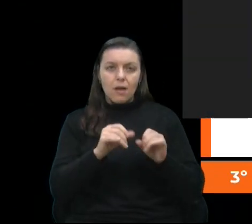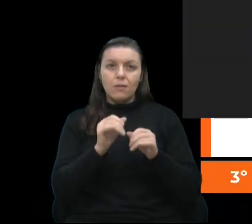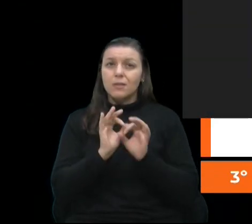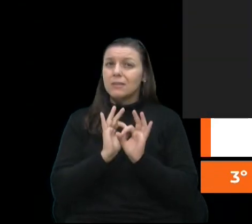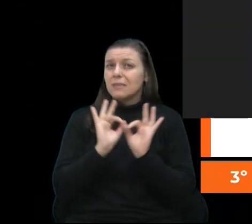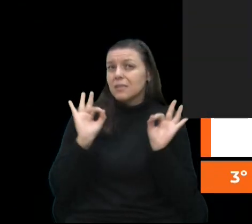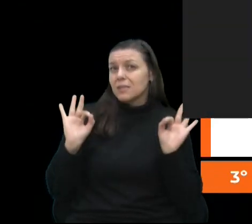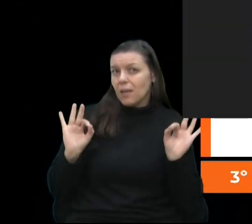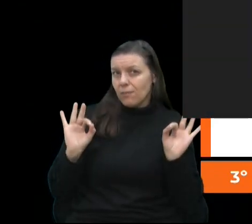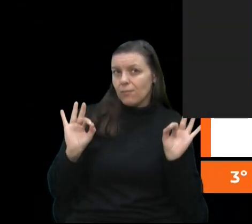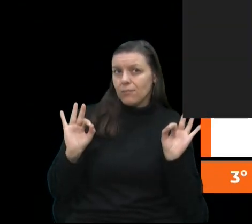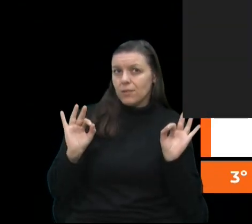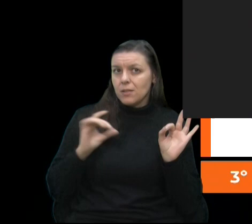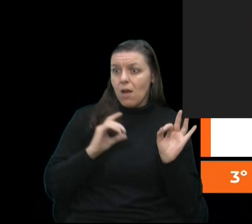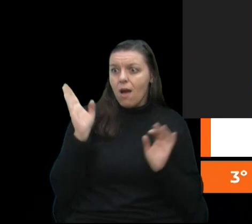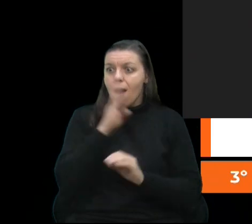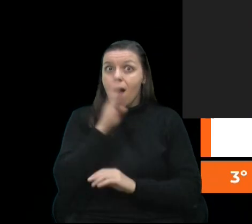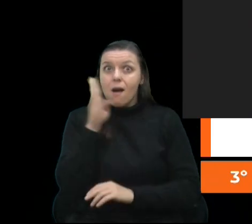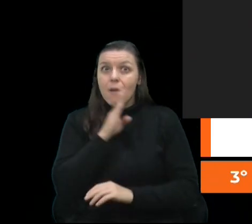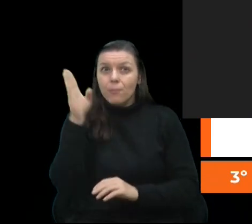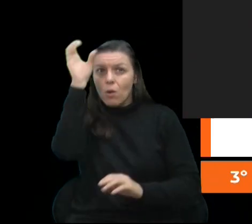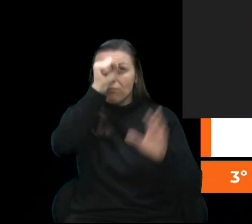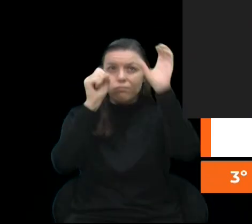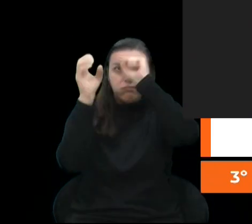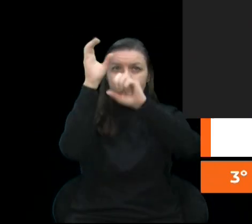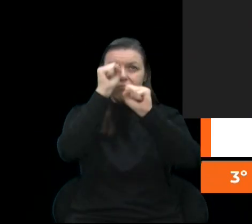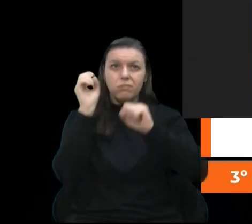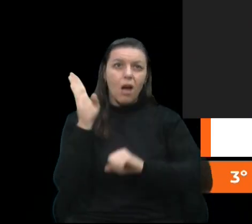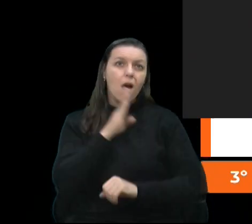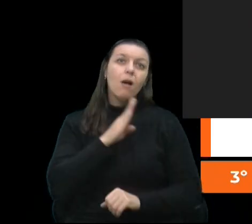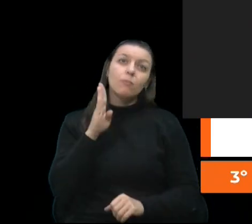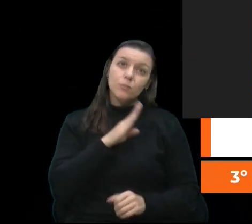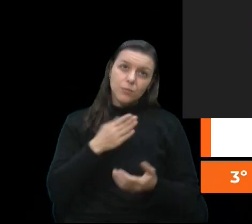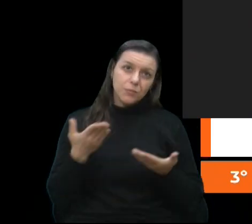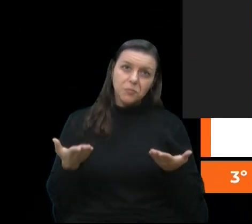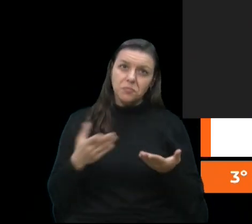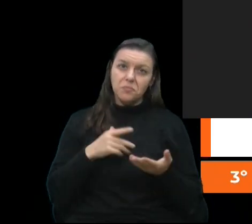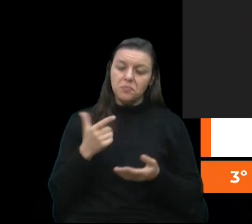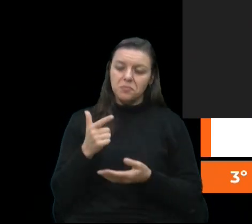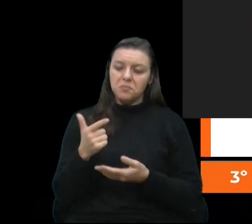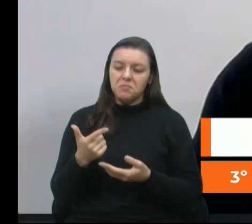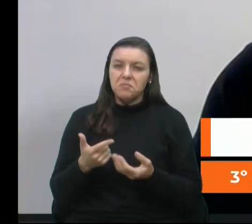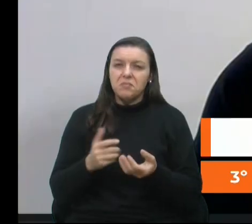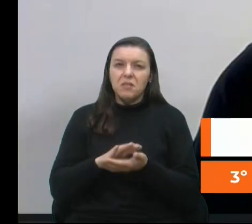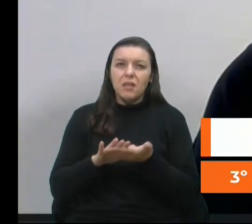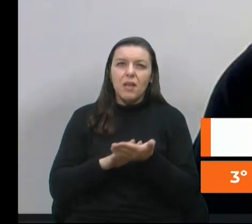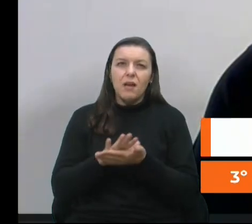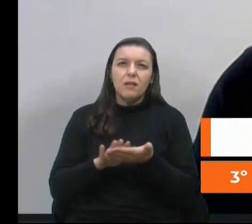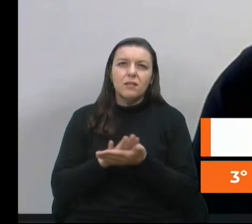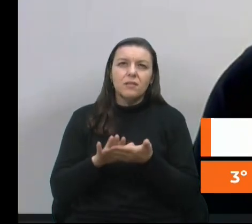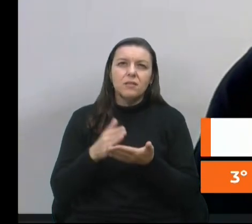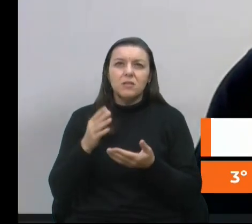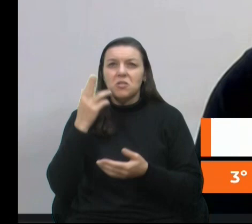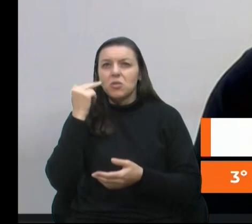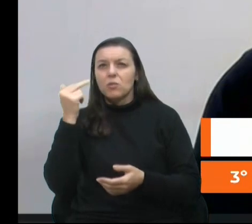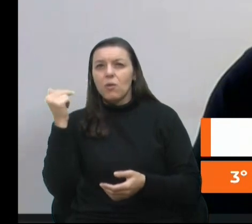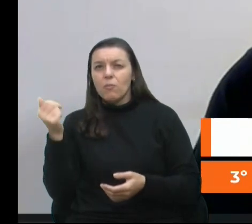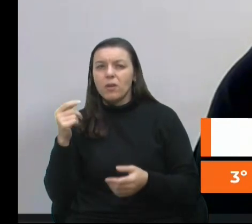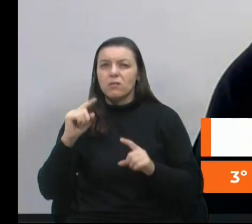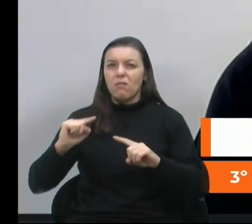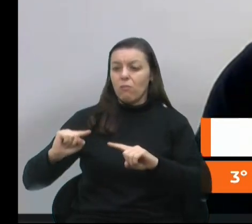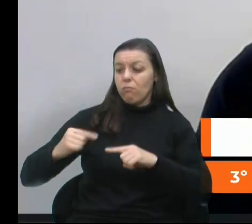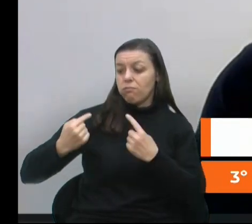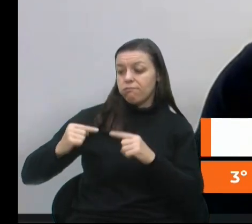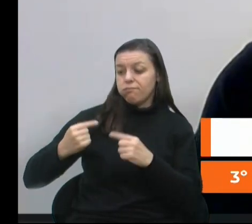para eles, pegam muito rápido, aprendem muito rápido e não vem ali nada que normalmente os